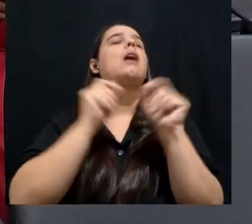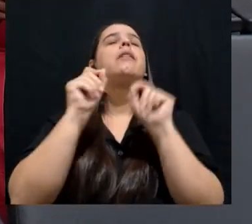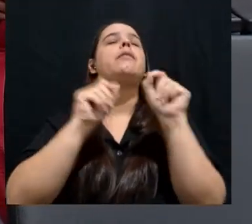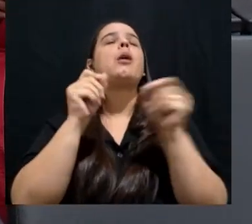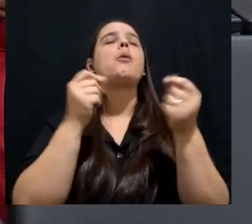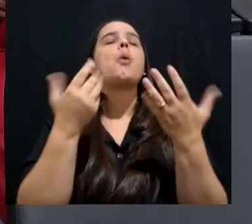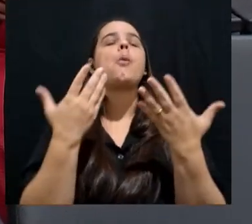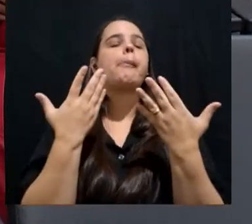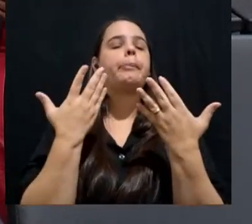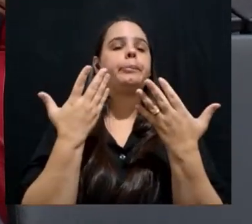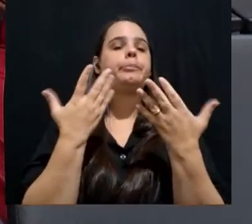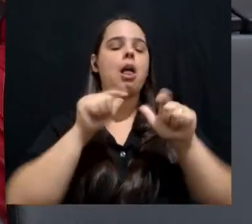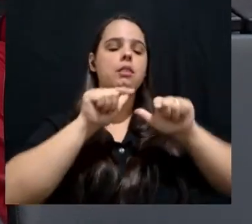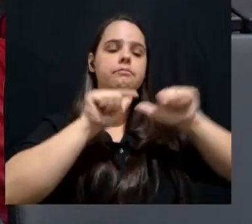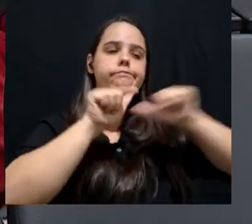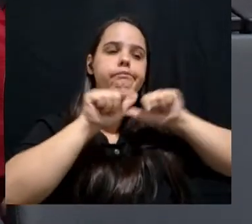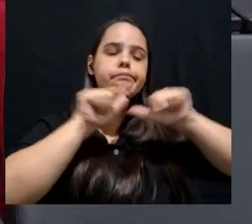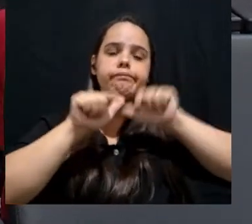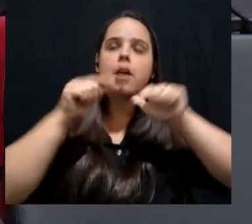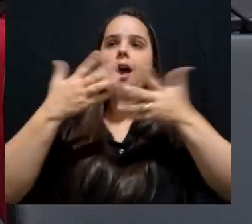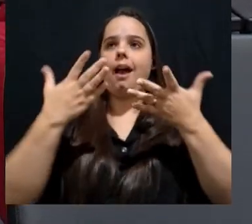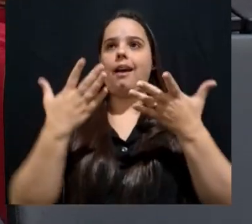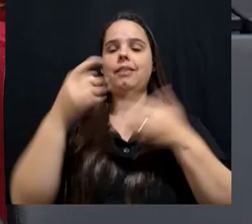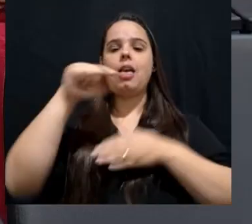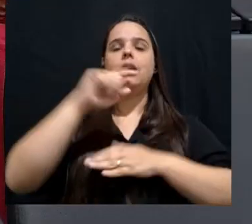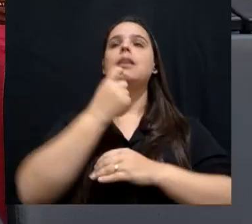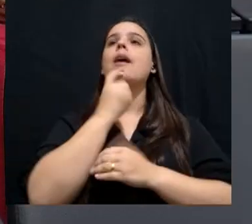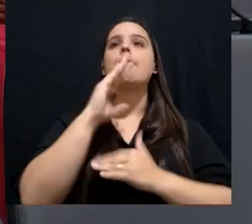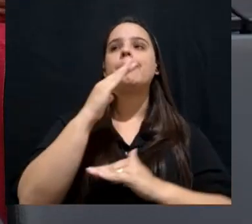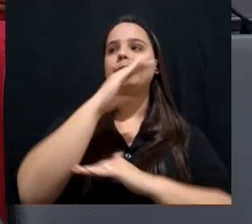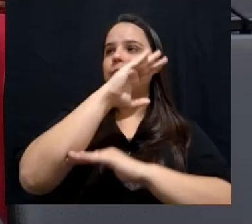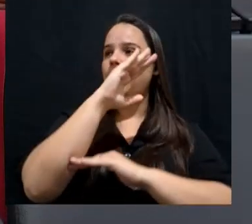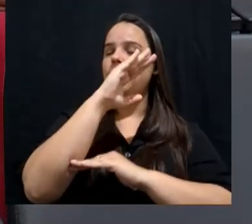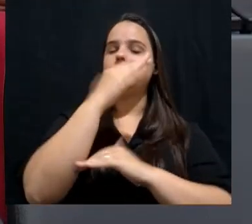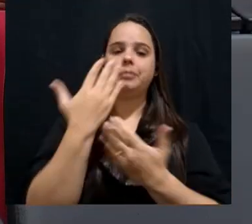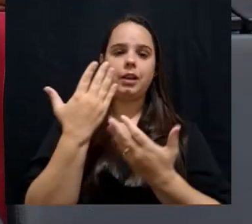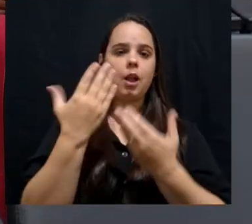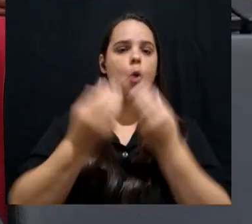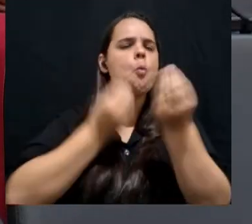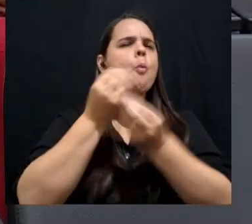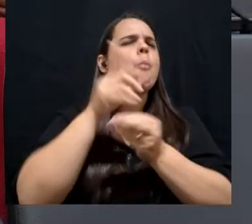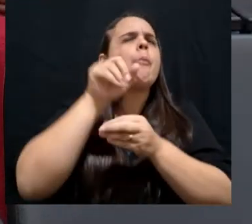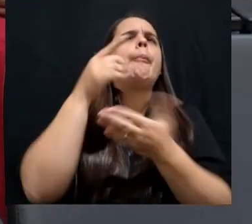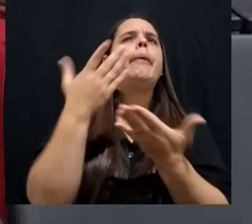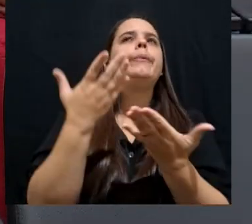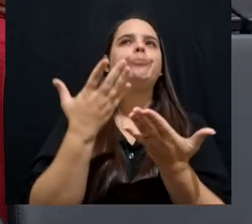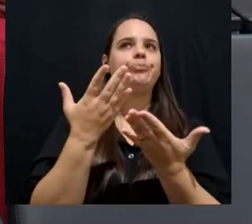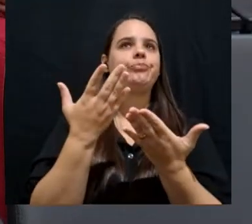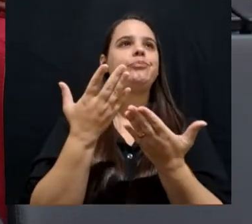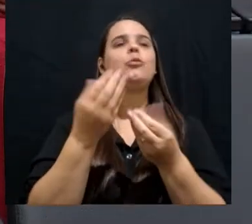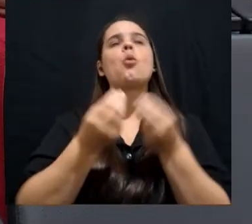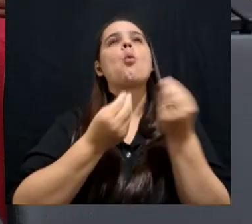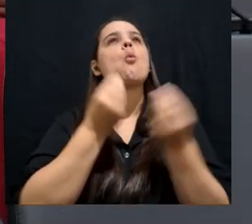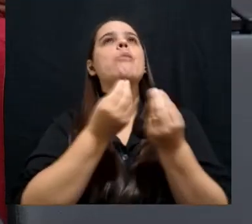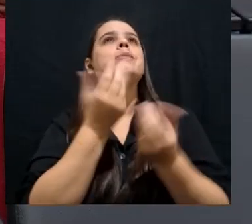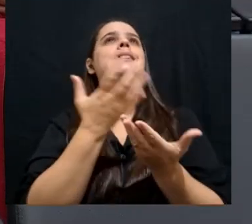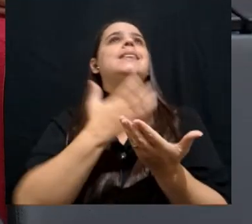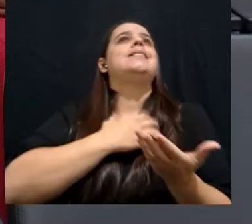seus trabalhos aqui diante, né, a Câmara Municipal de Campinas, como tem sido, né, para o senhor também